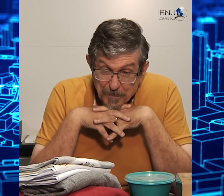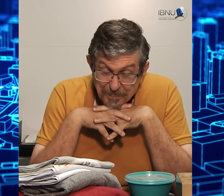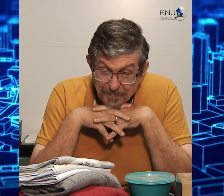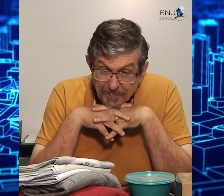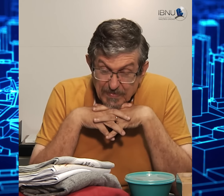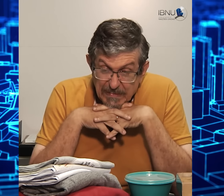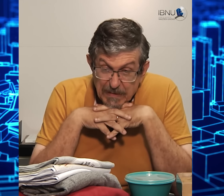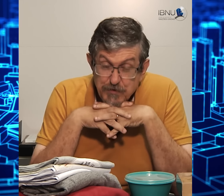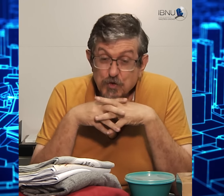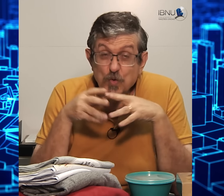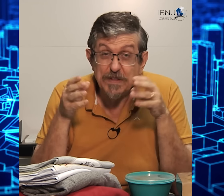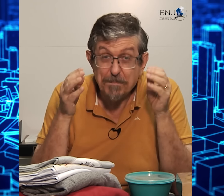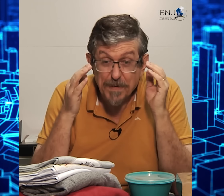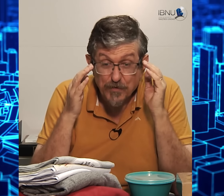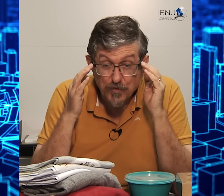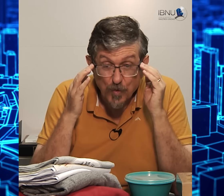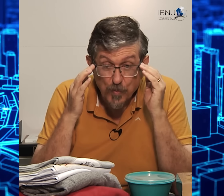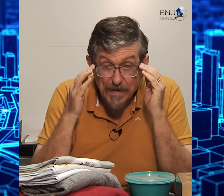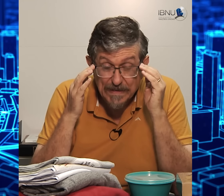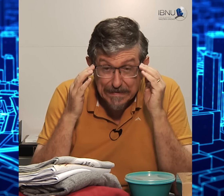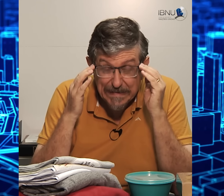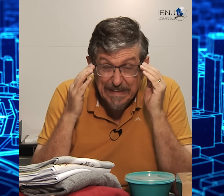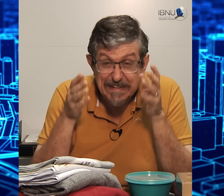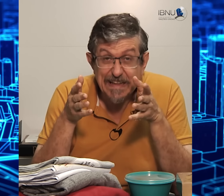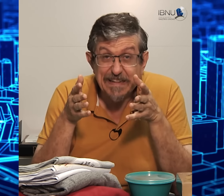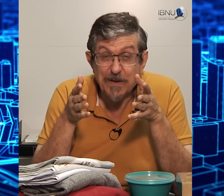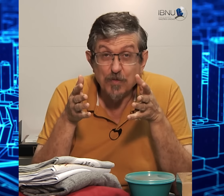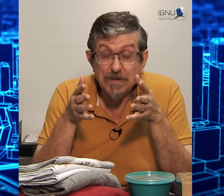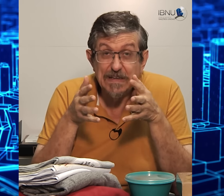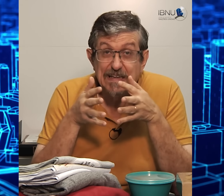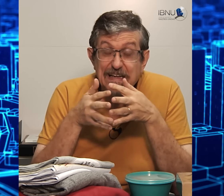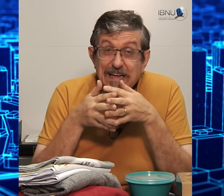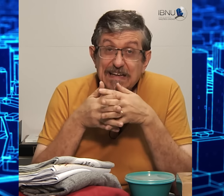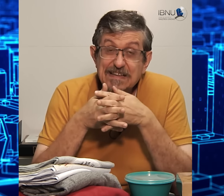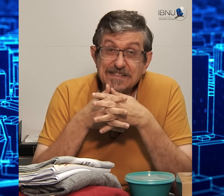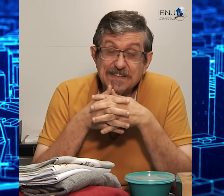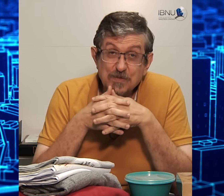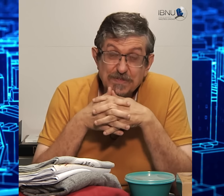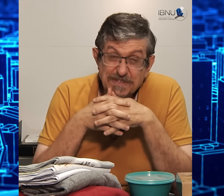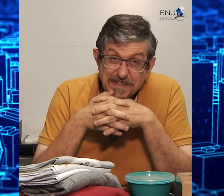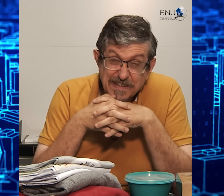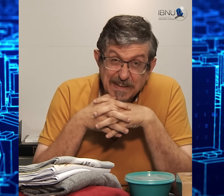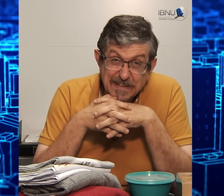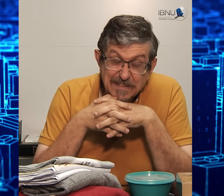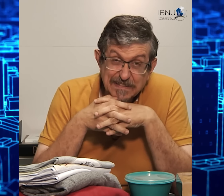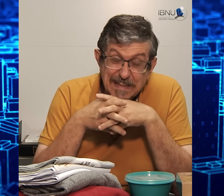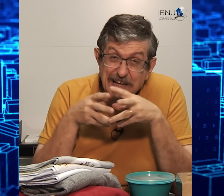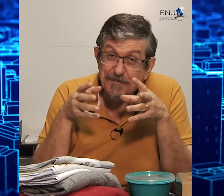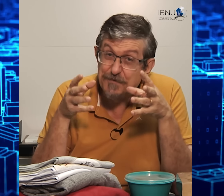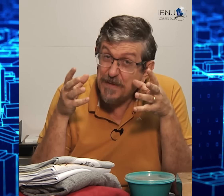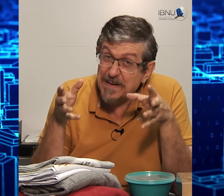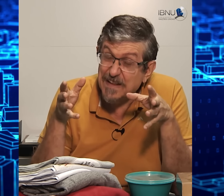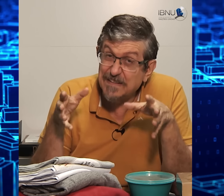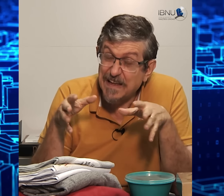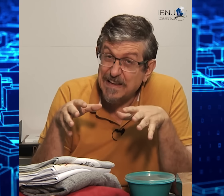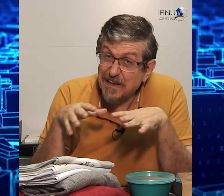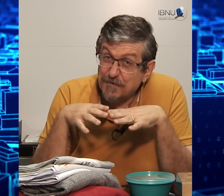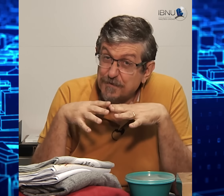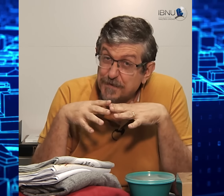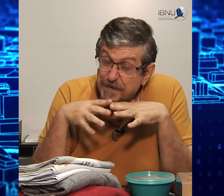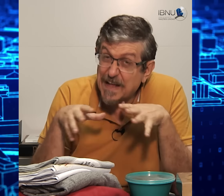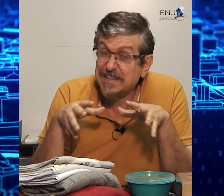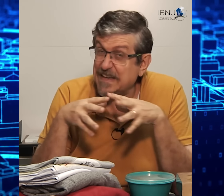caminho de toda pessoa que entendeu a razão de ser da